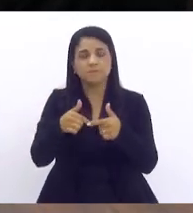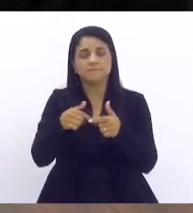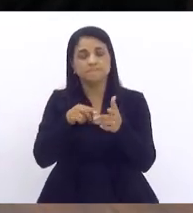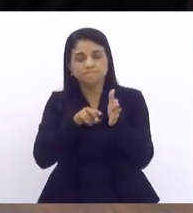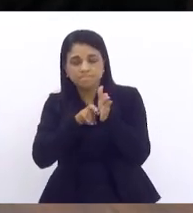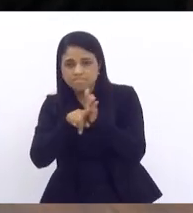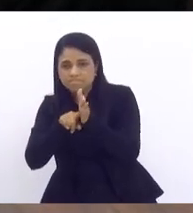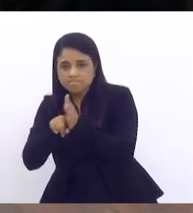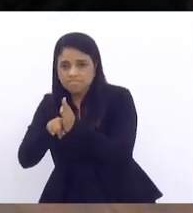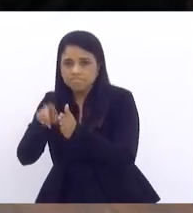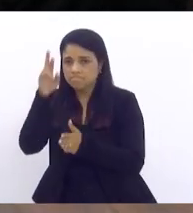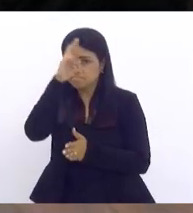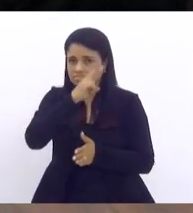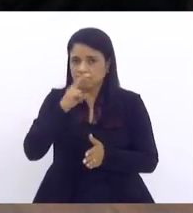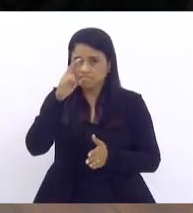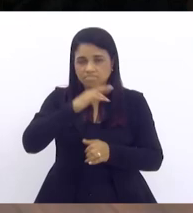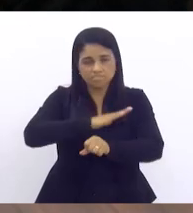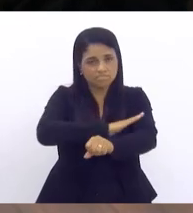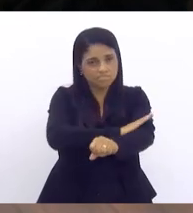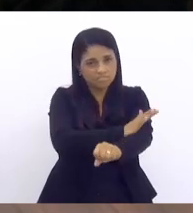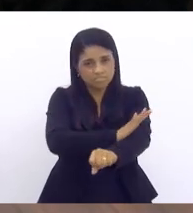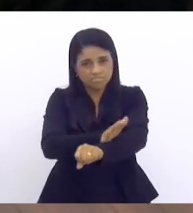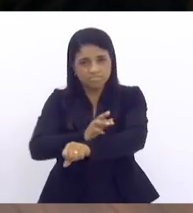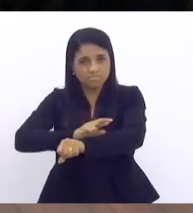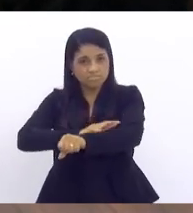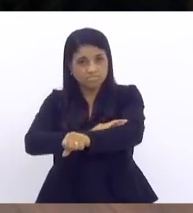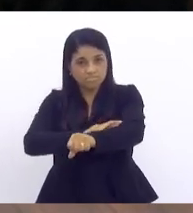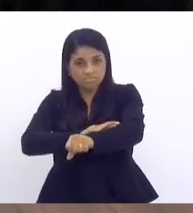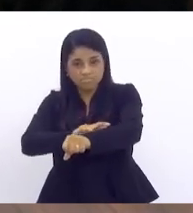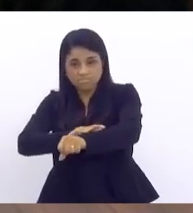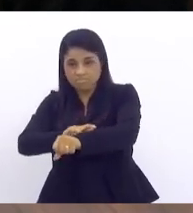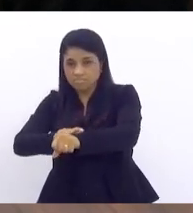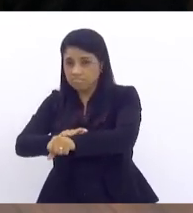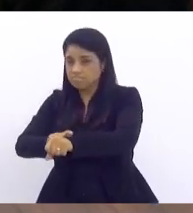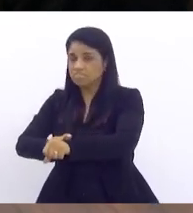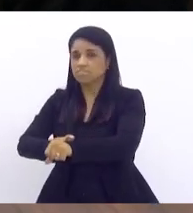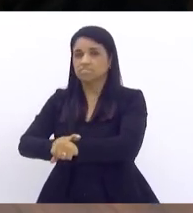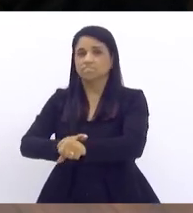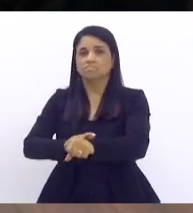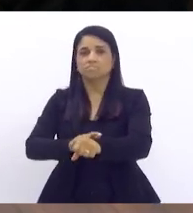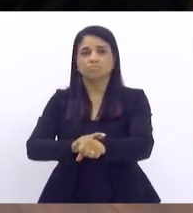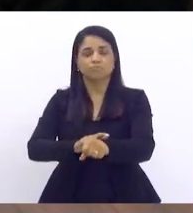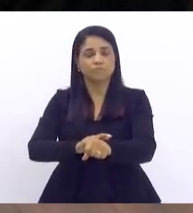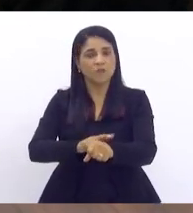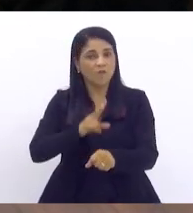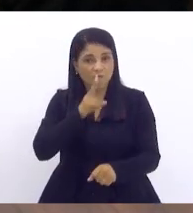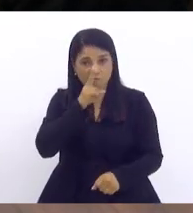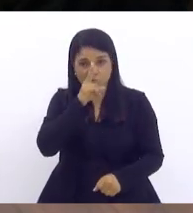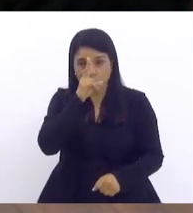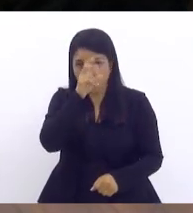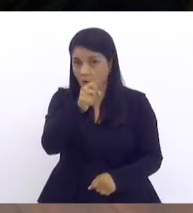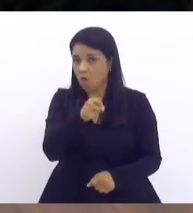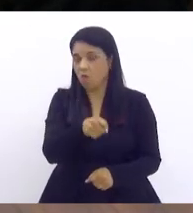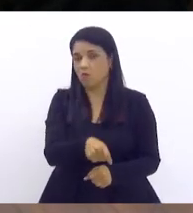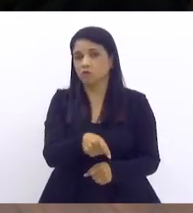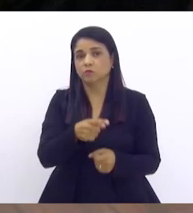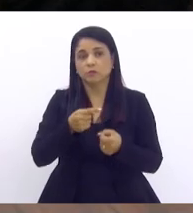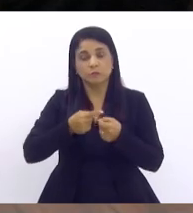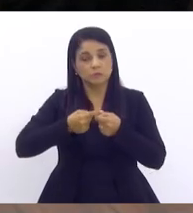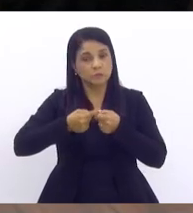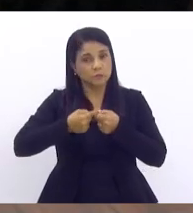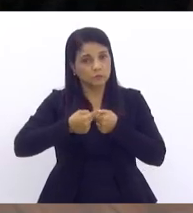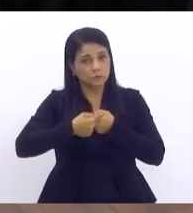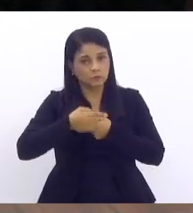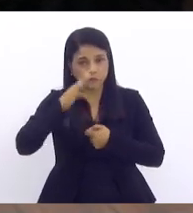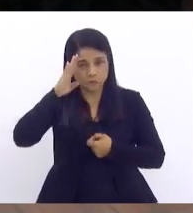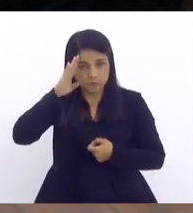crimes raciais, delitos de intolerância que existem hoje muito forte, inclusive no município